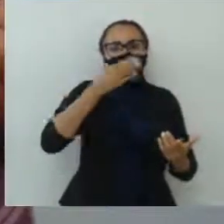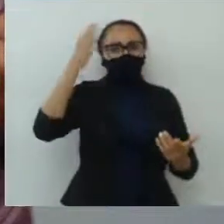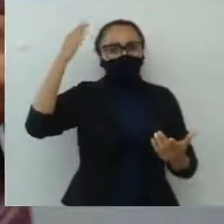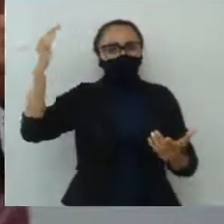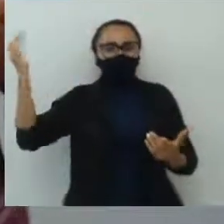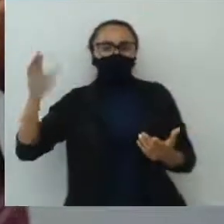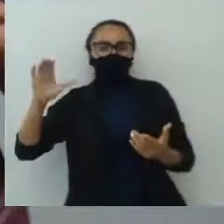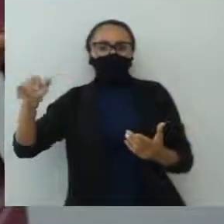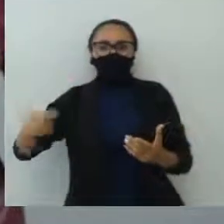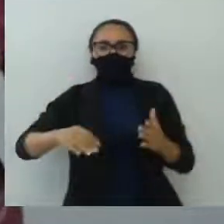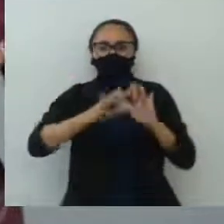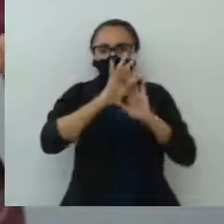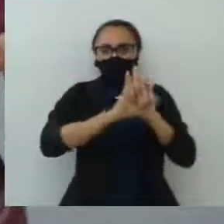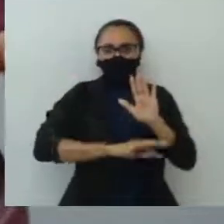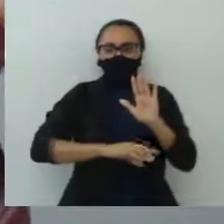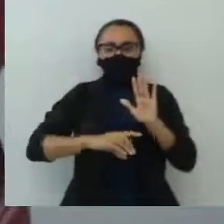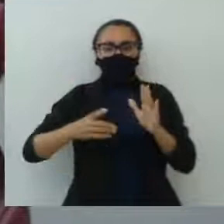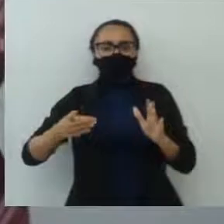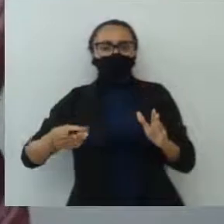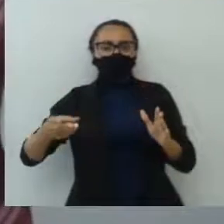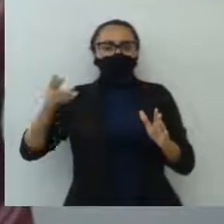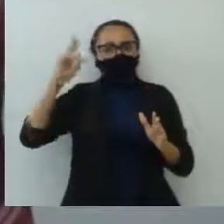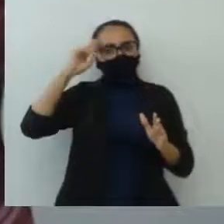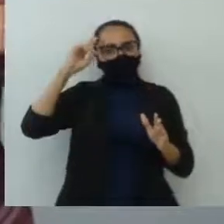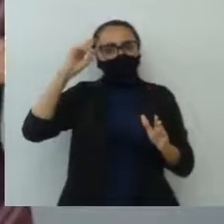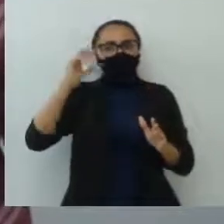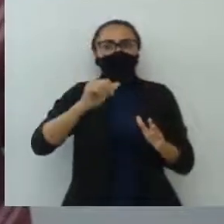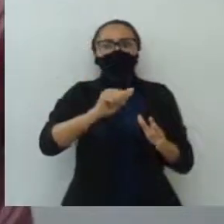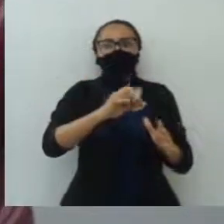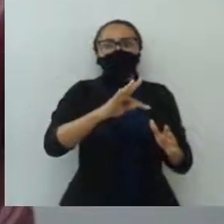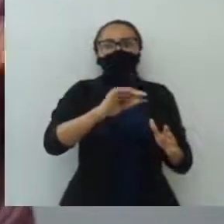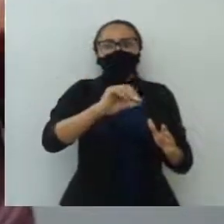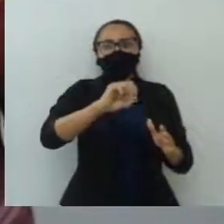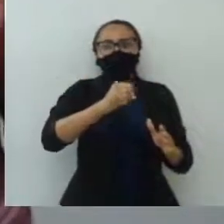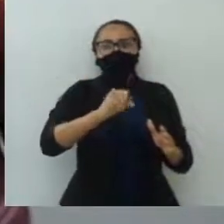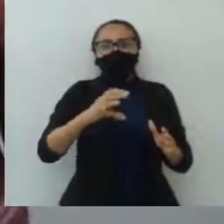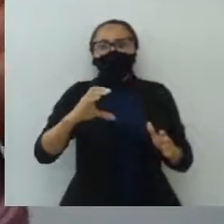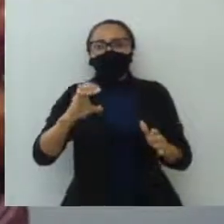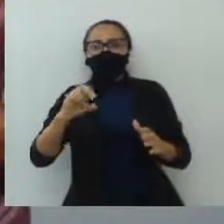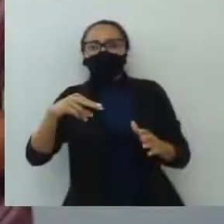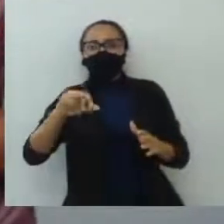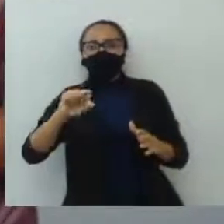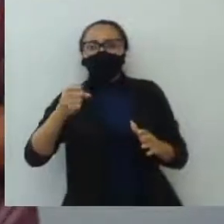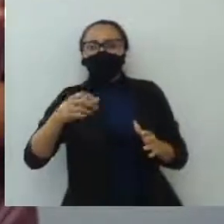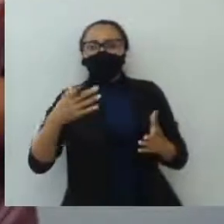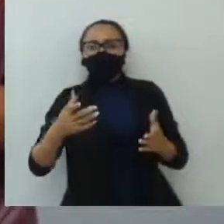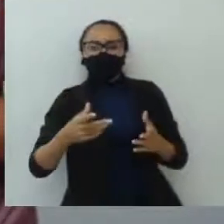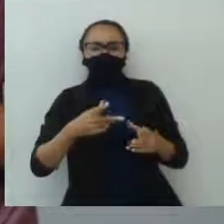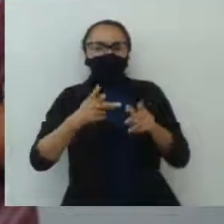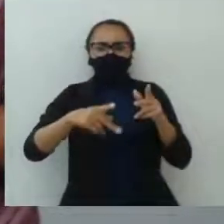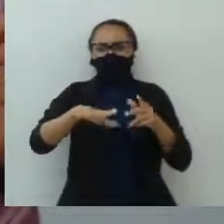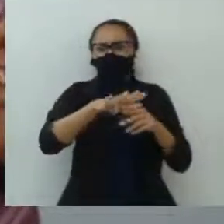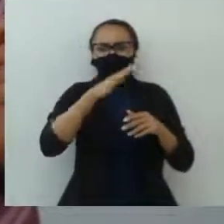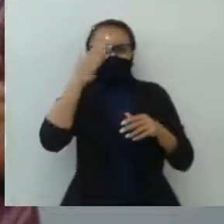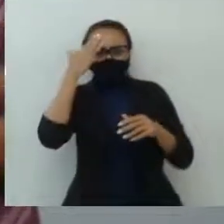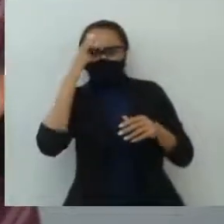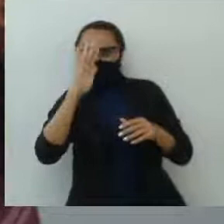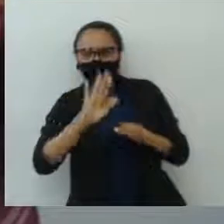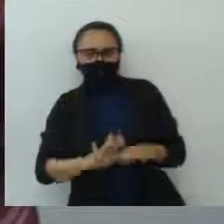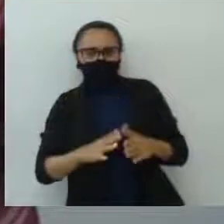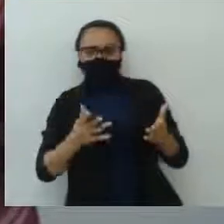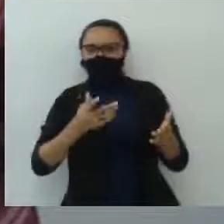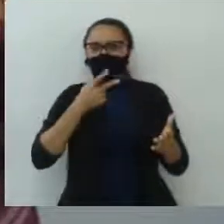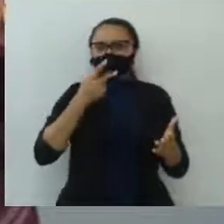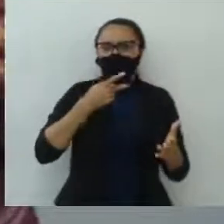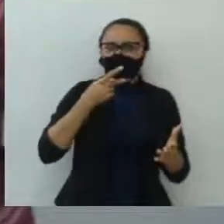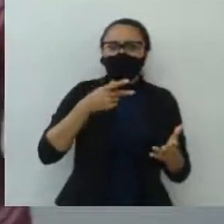do diretor e ele vem dividido em atos, em cenas. O público não sabe direito do que está ali falando. Quem